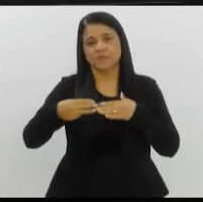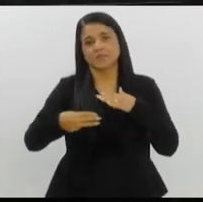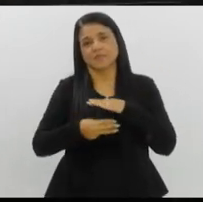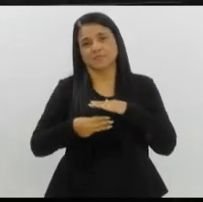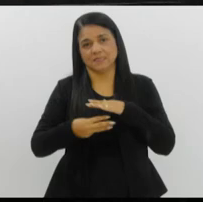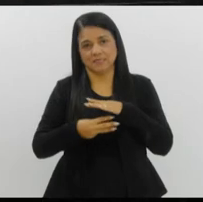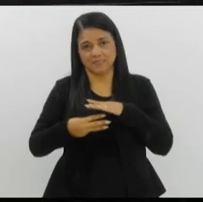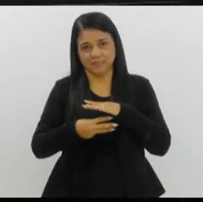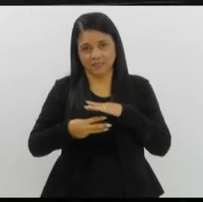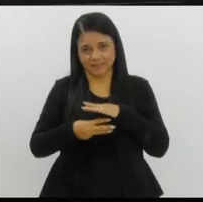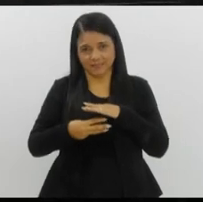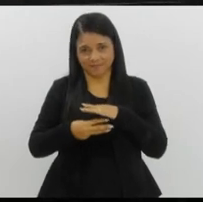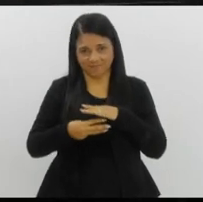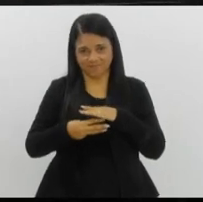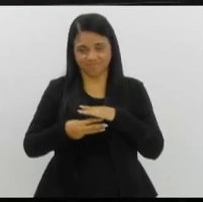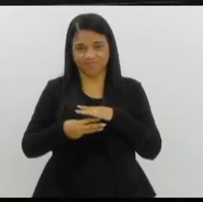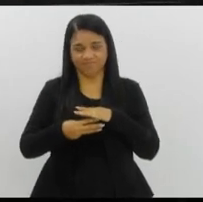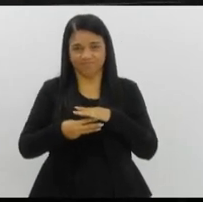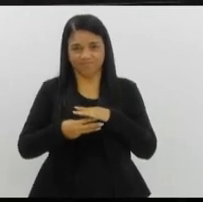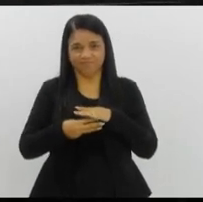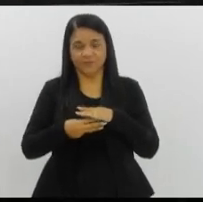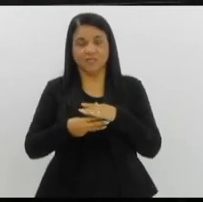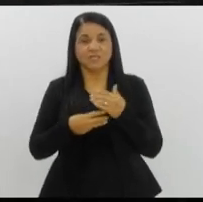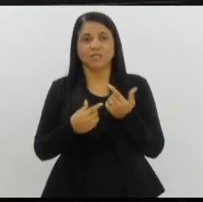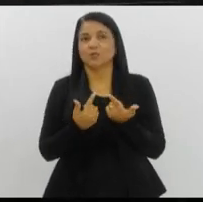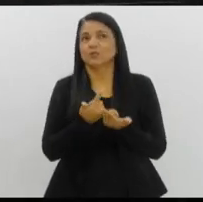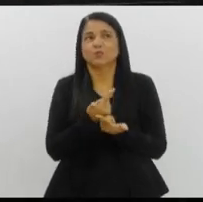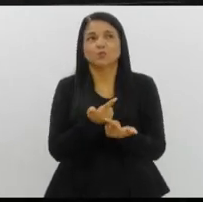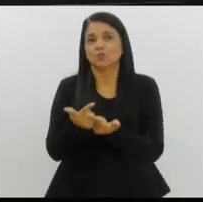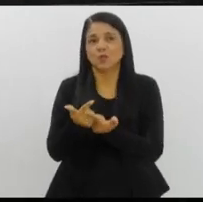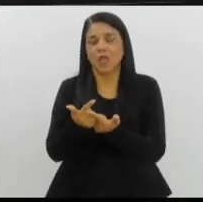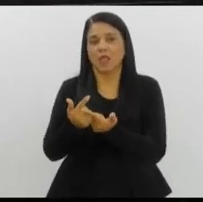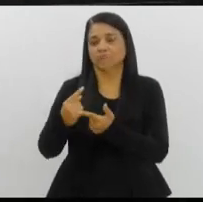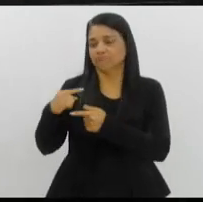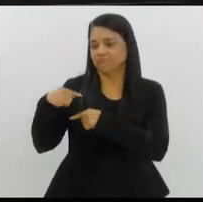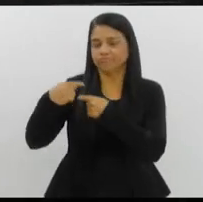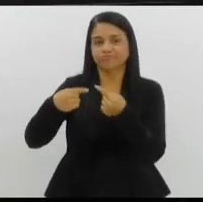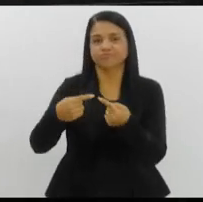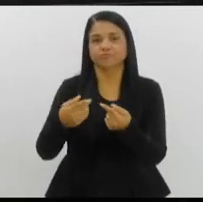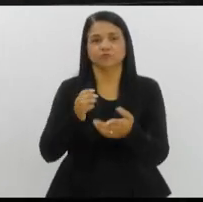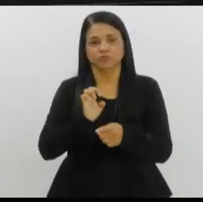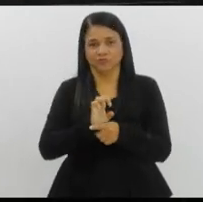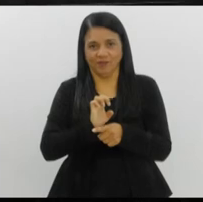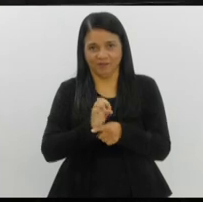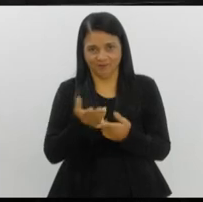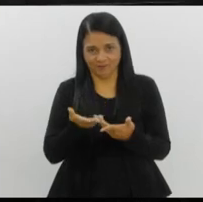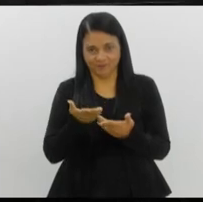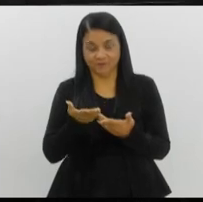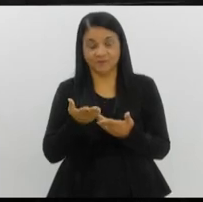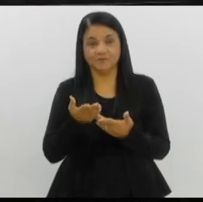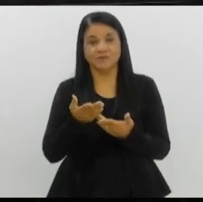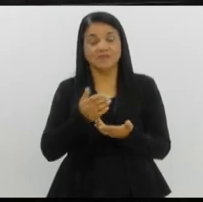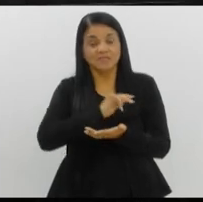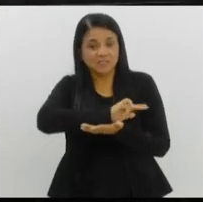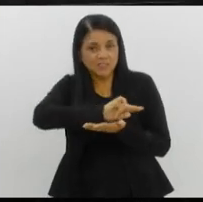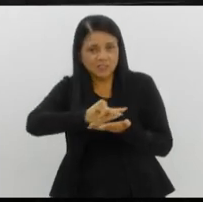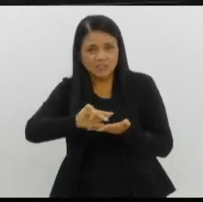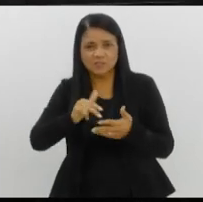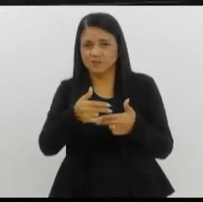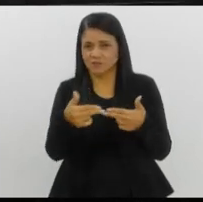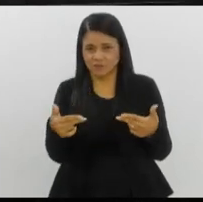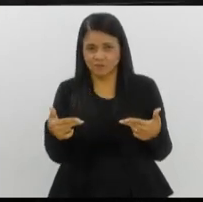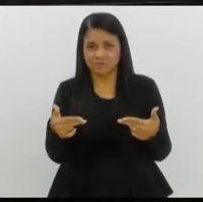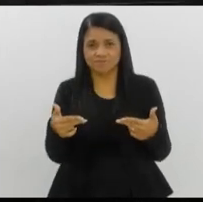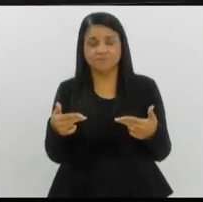terceirizada, que não deixa legado nenhum para o Estado. E esse estado de coisas que a